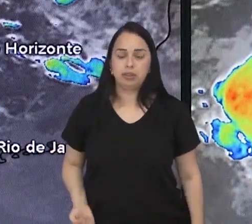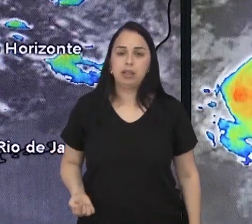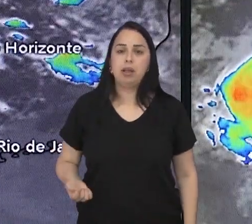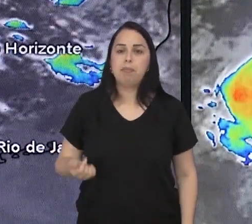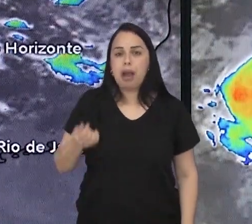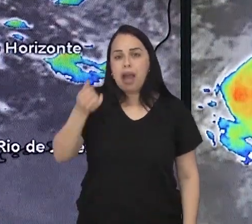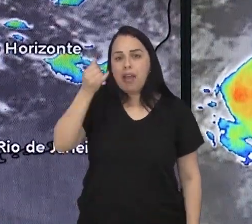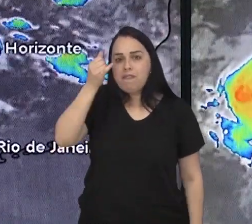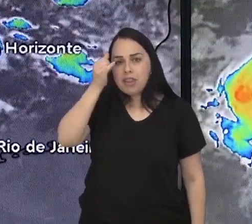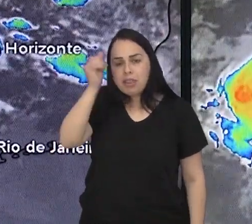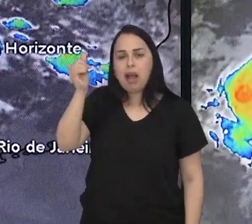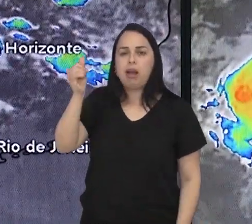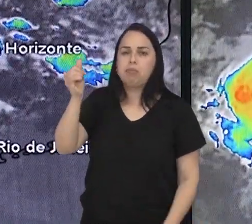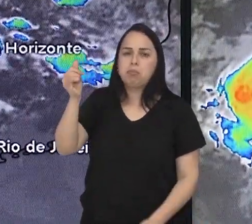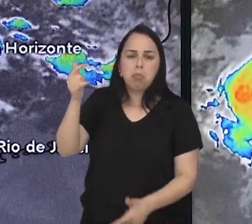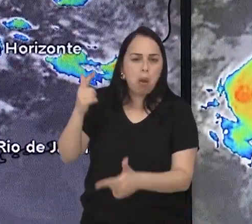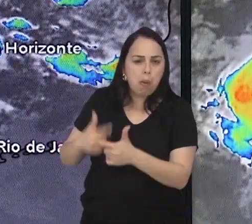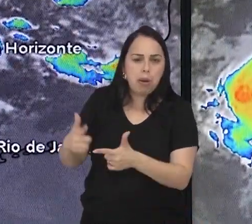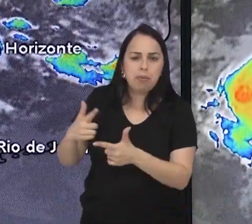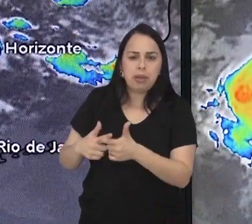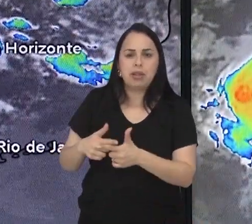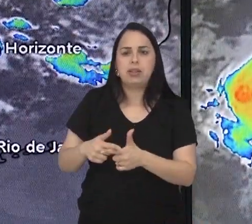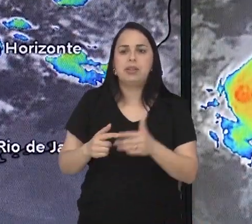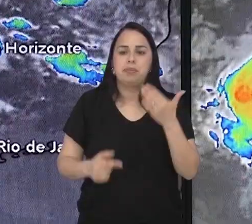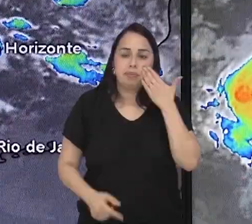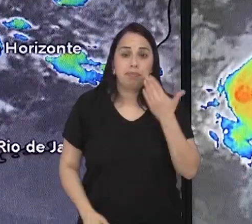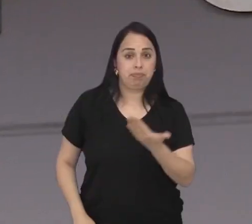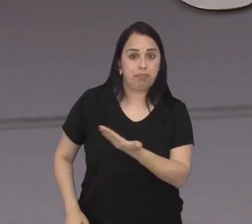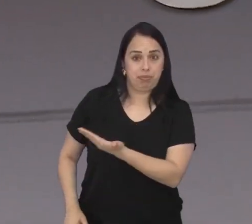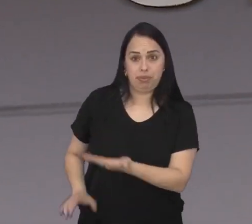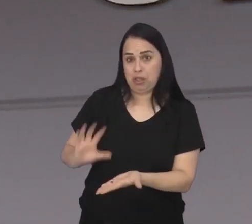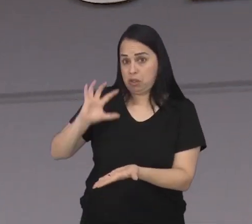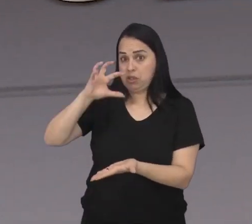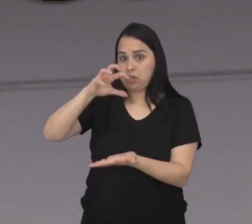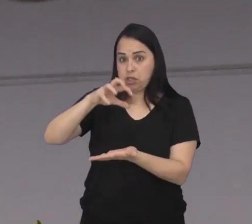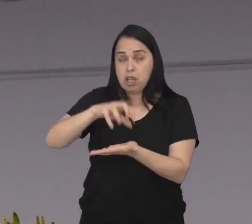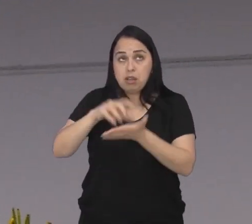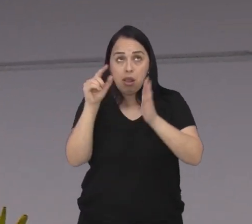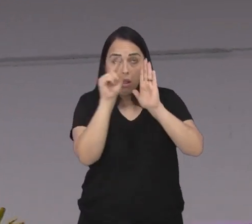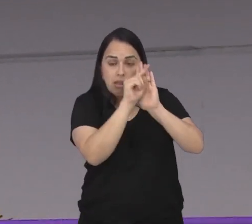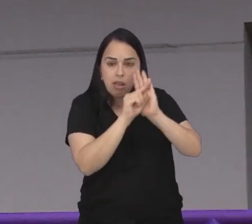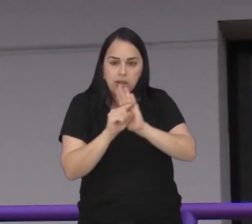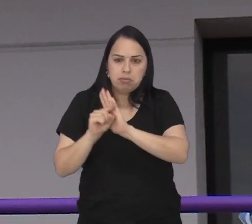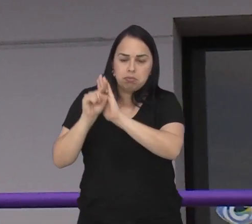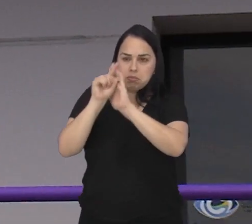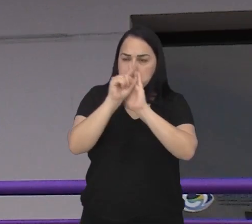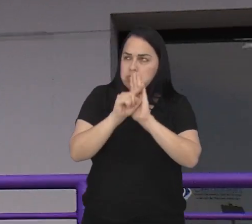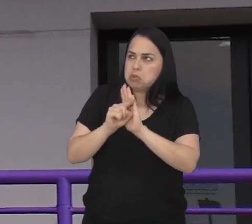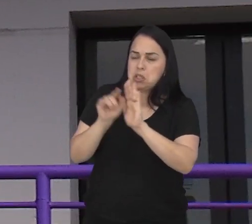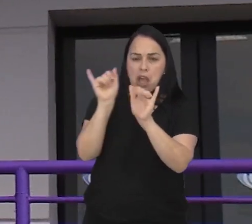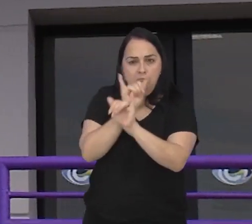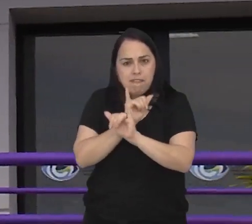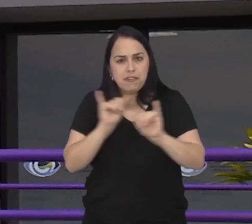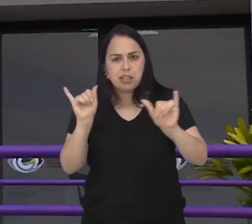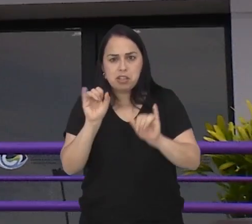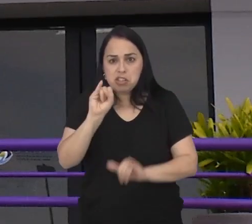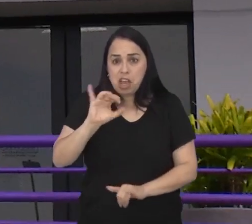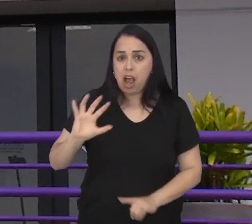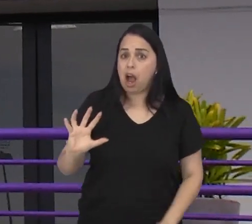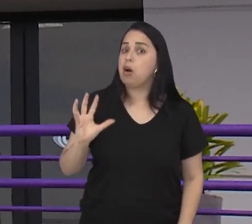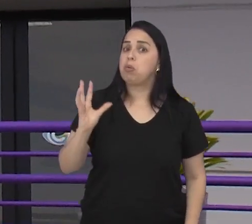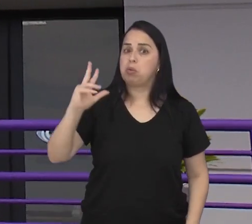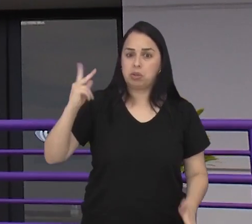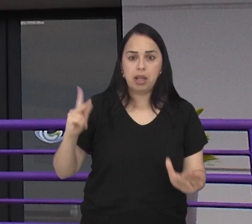gerar informações que ajudem a evitar perdas e danos, o CEMADEM, o Centro de Monitoramento e Alertas